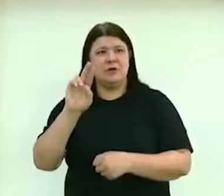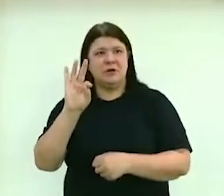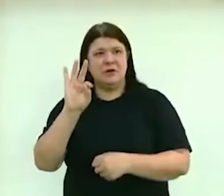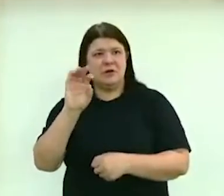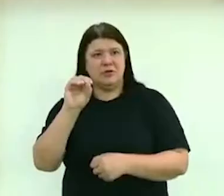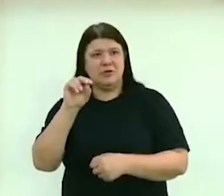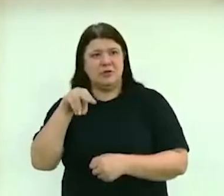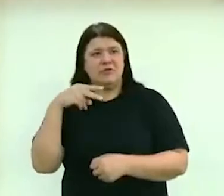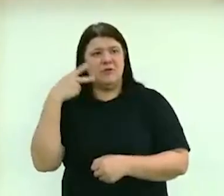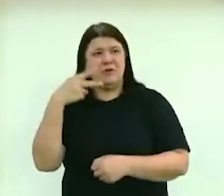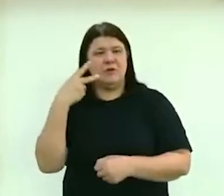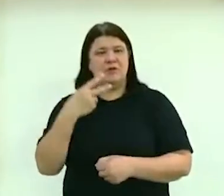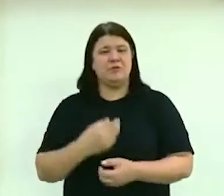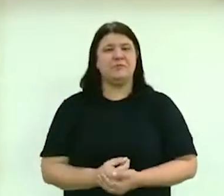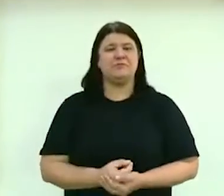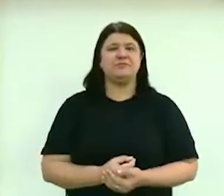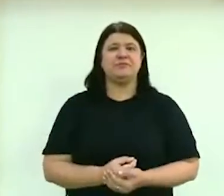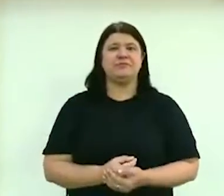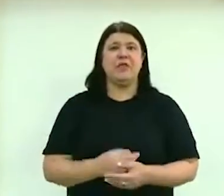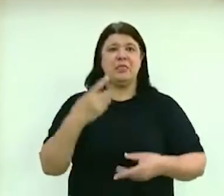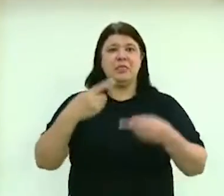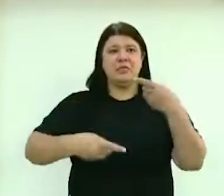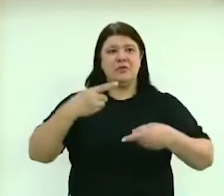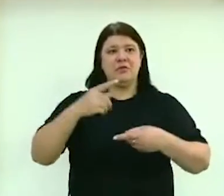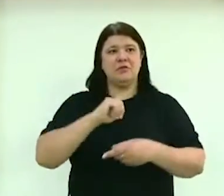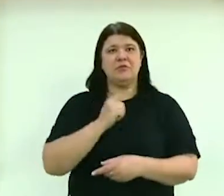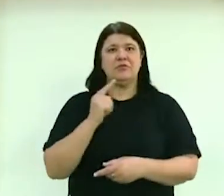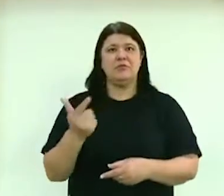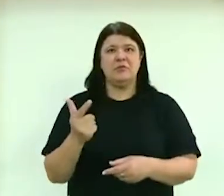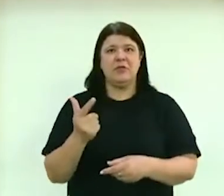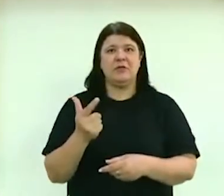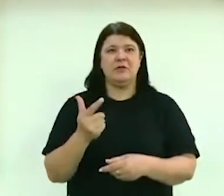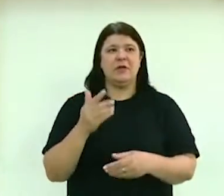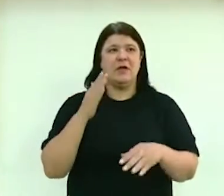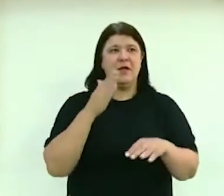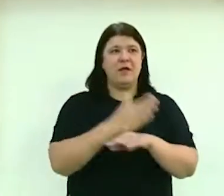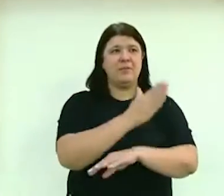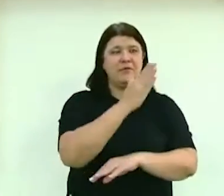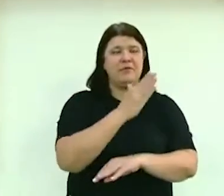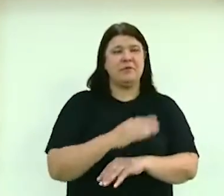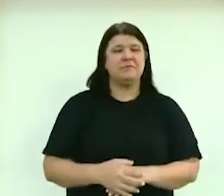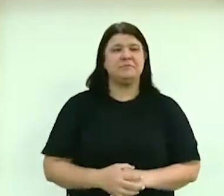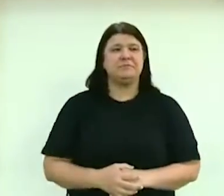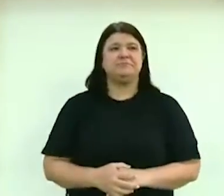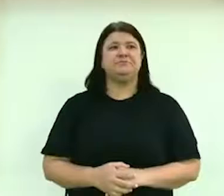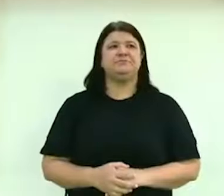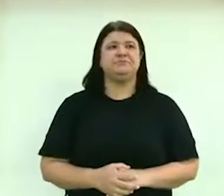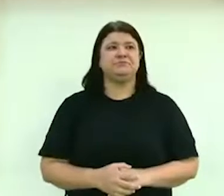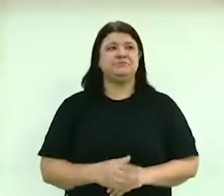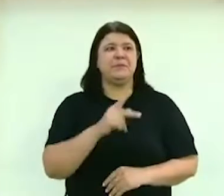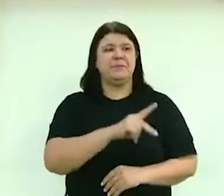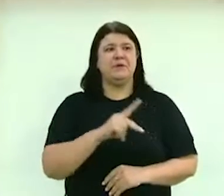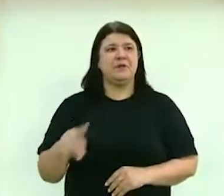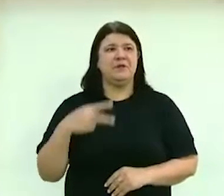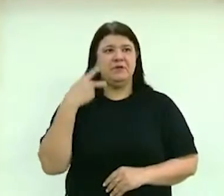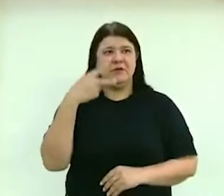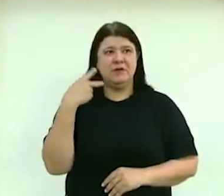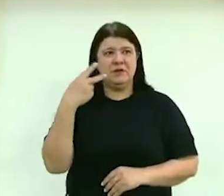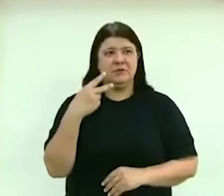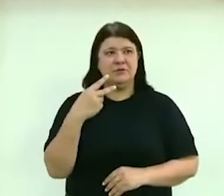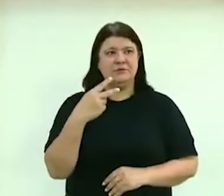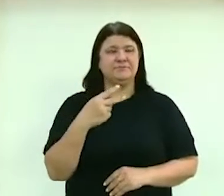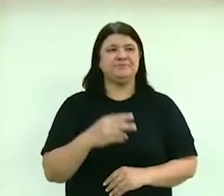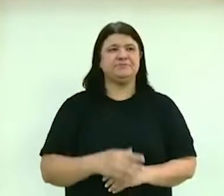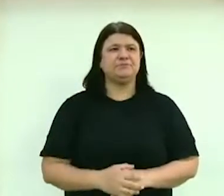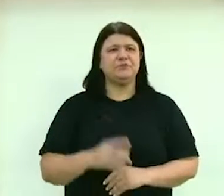havendo quem queira discutir, em votação. Se o vereador estiver de acordo, permaneça como estou. Aprovado, vereador. Obrigado. Senhor presidente, senhores vereadores, requerimento.